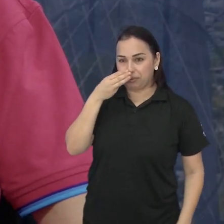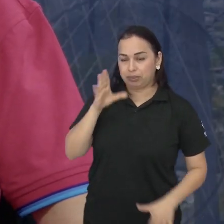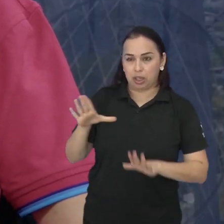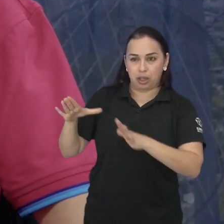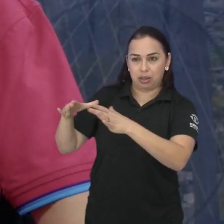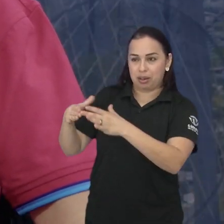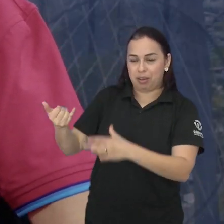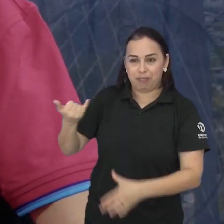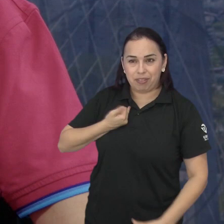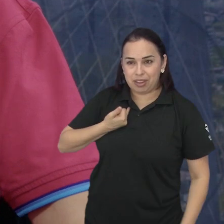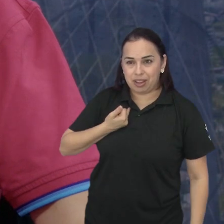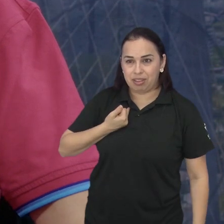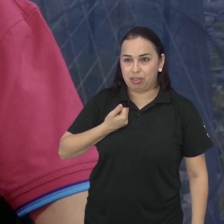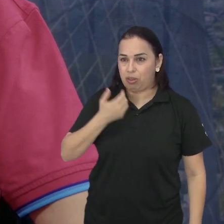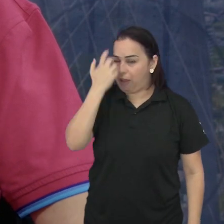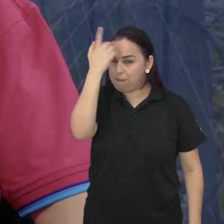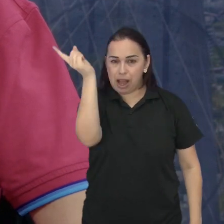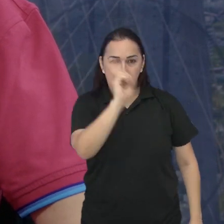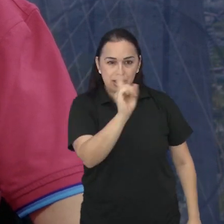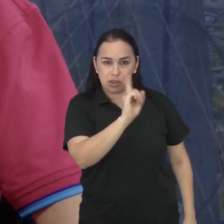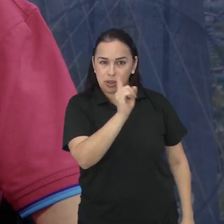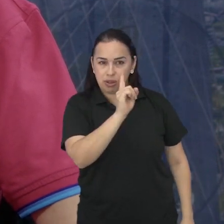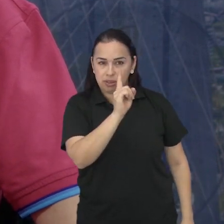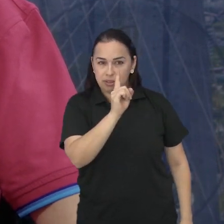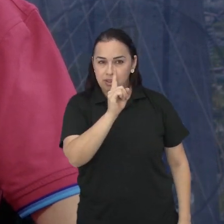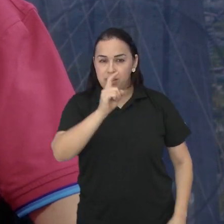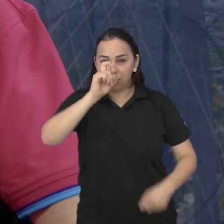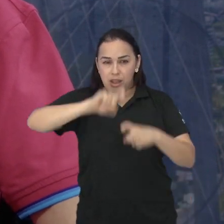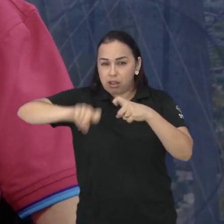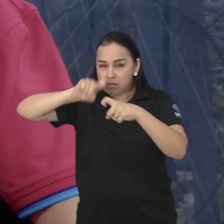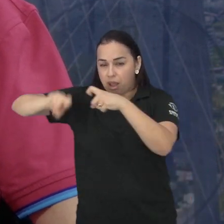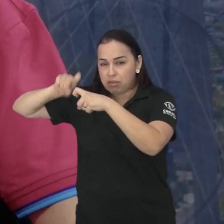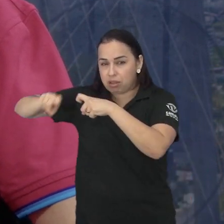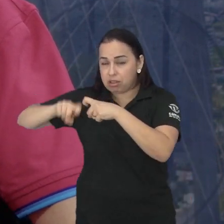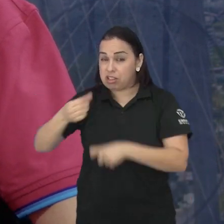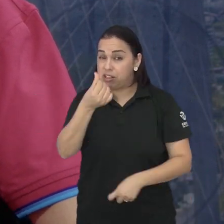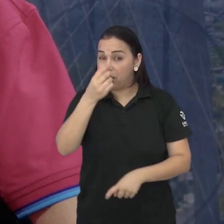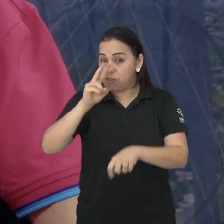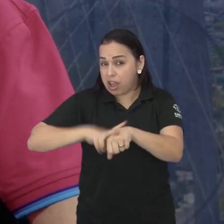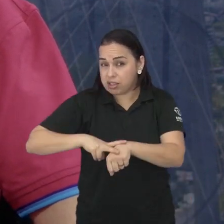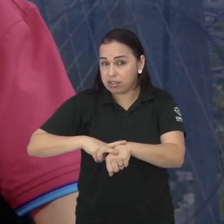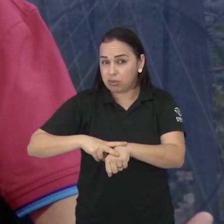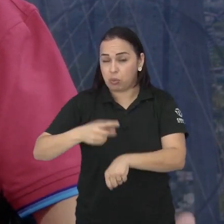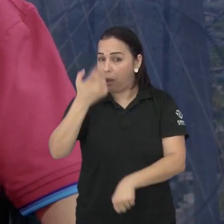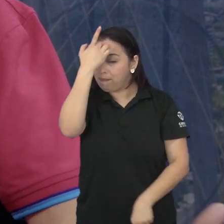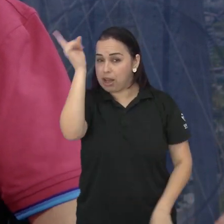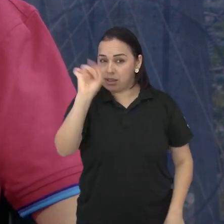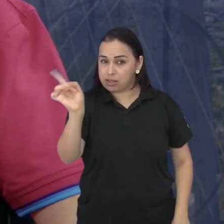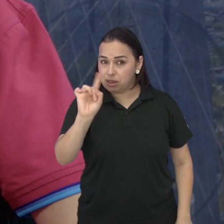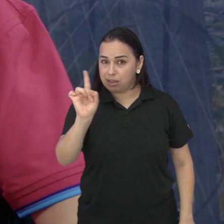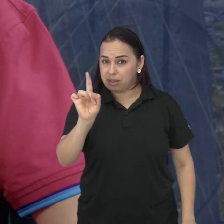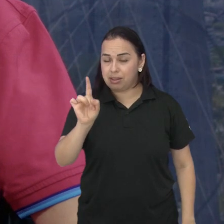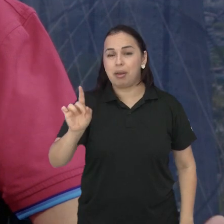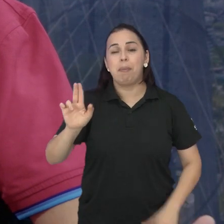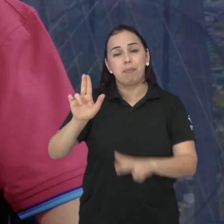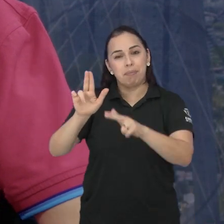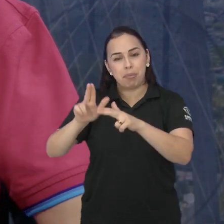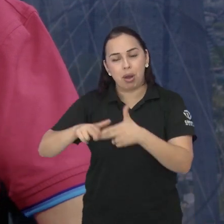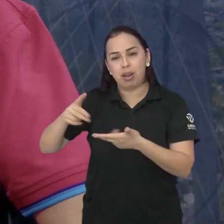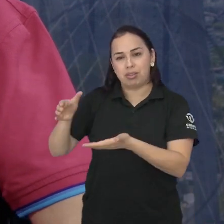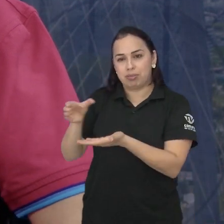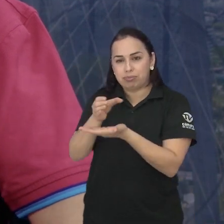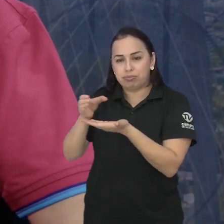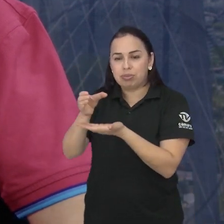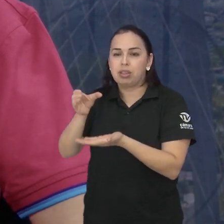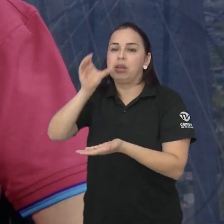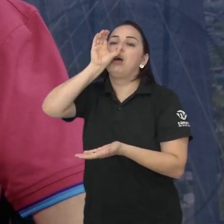sexo falam, não é fácil você ter 5, 6 clientes numa noite. E o uso potencializa. E como não beber um conhaque? Não